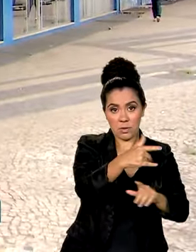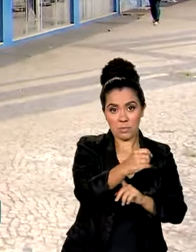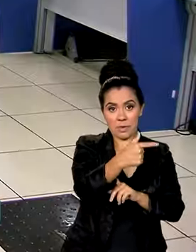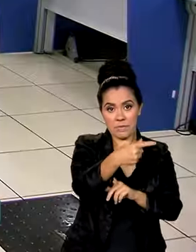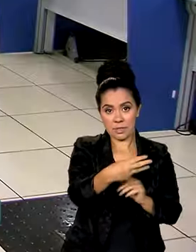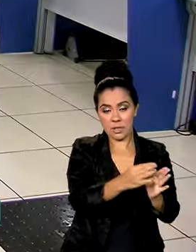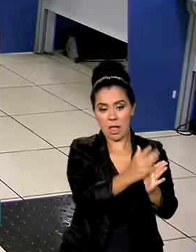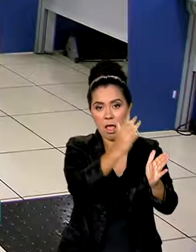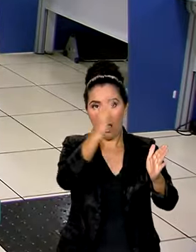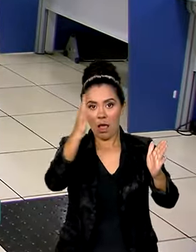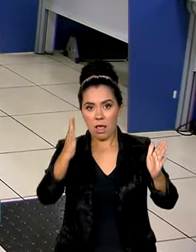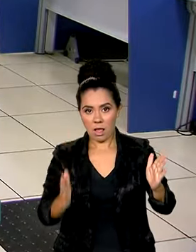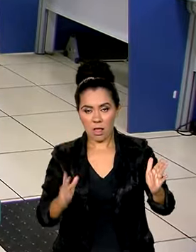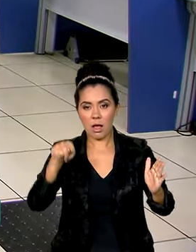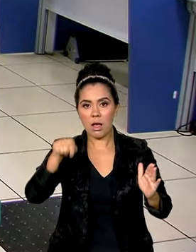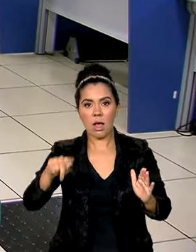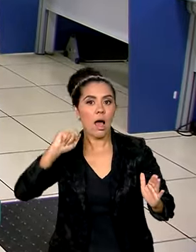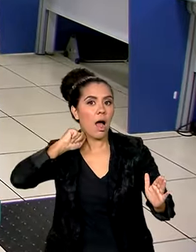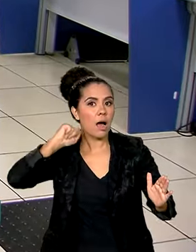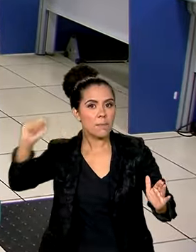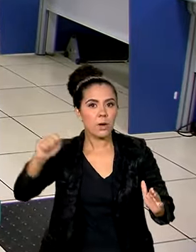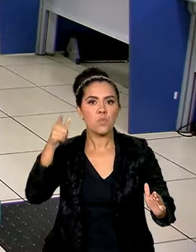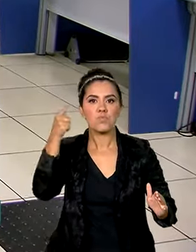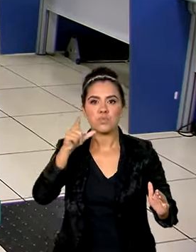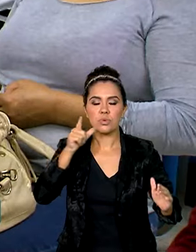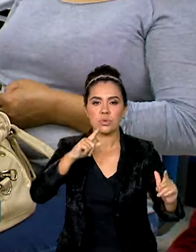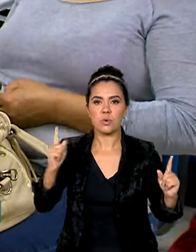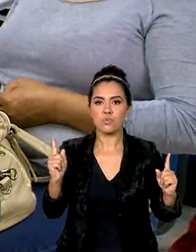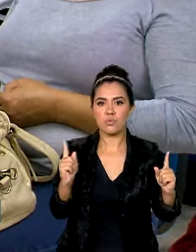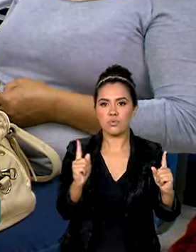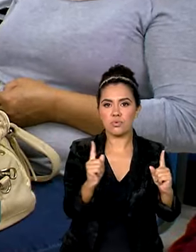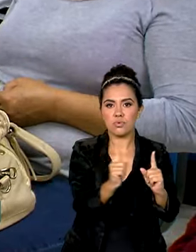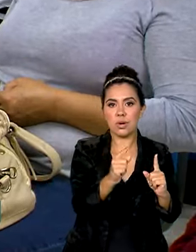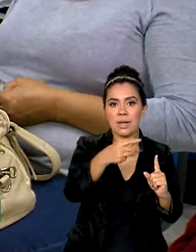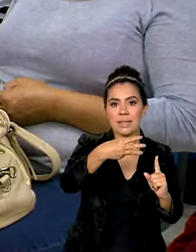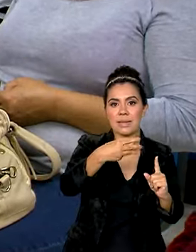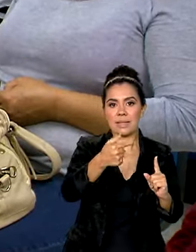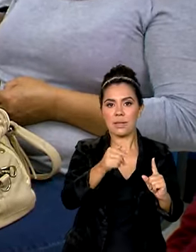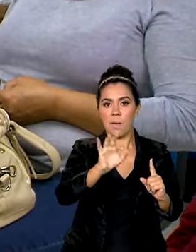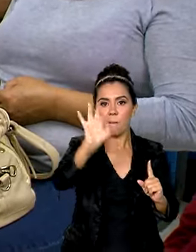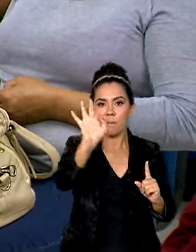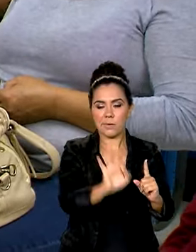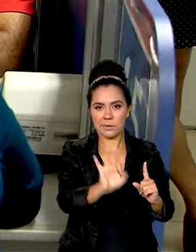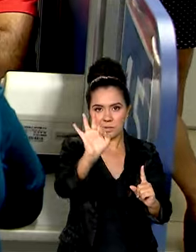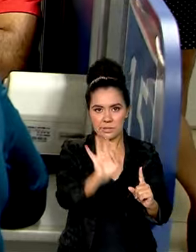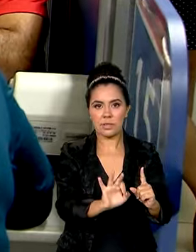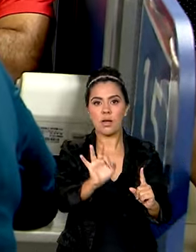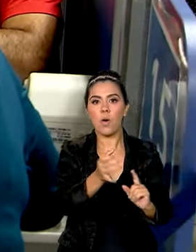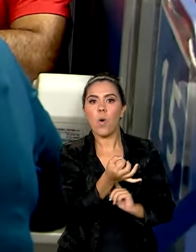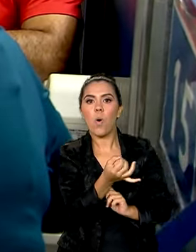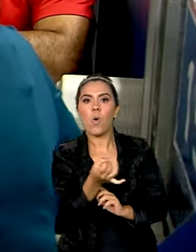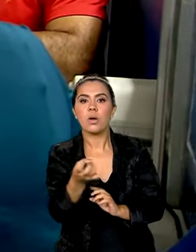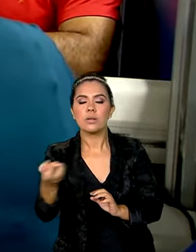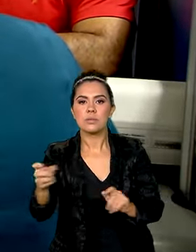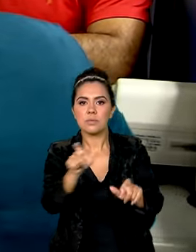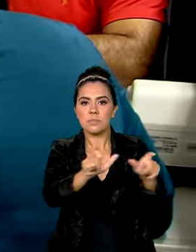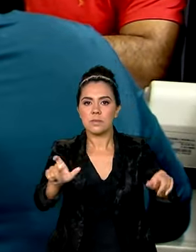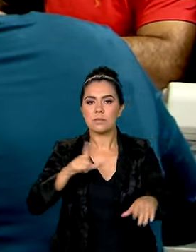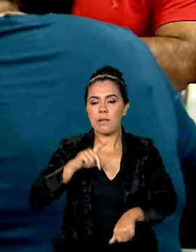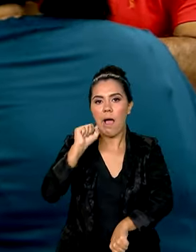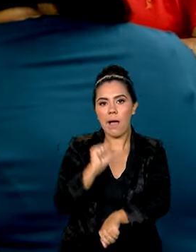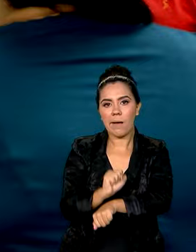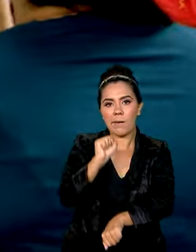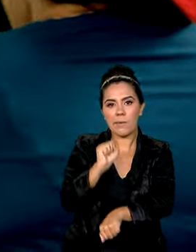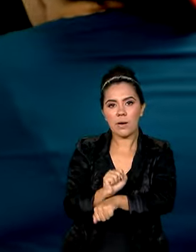abril deste ano, houve uma redução de 37% no número de segurados que esperam